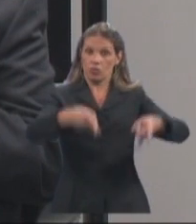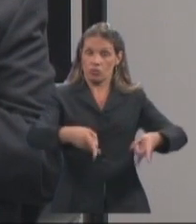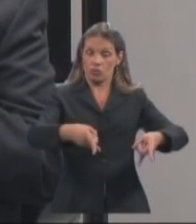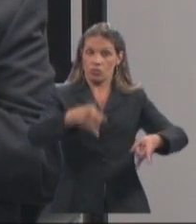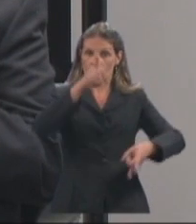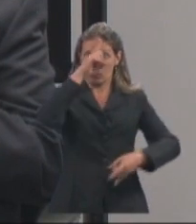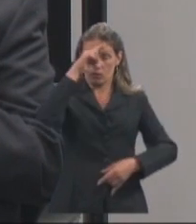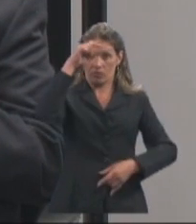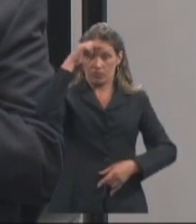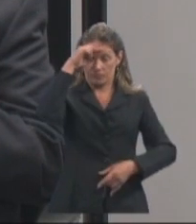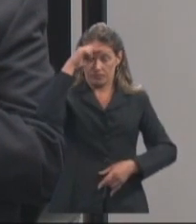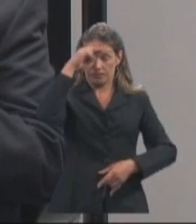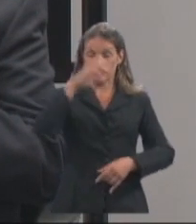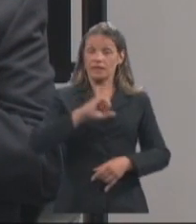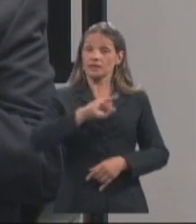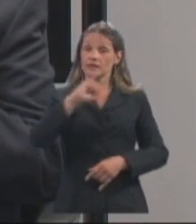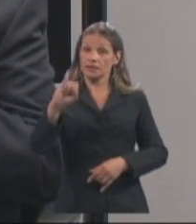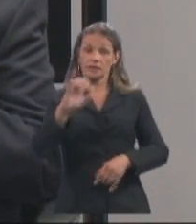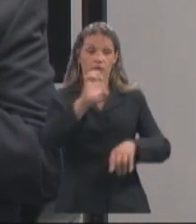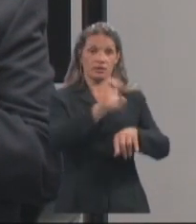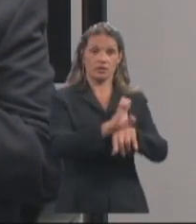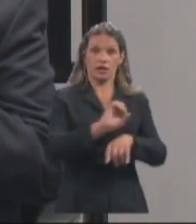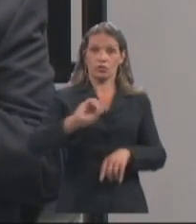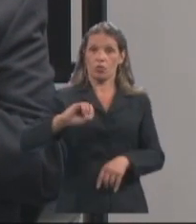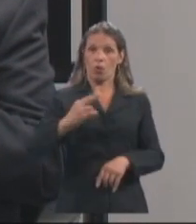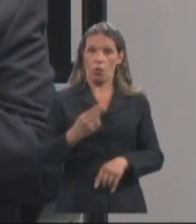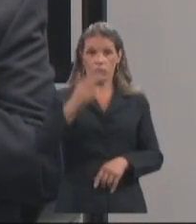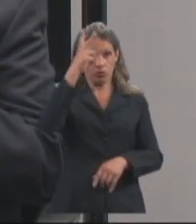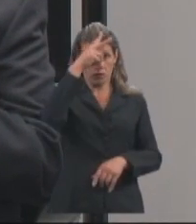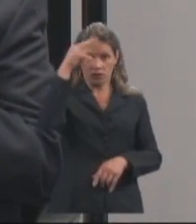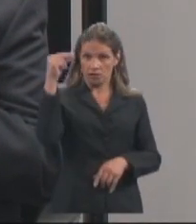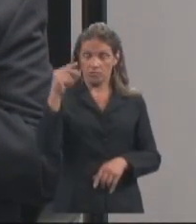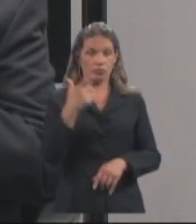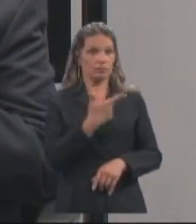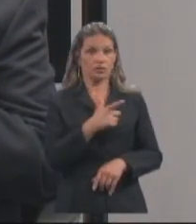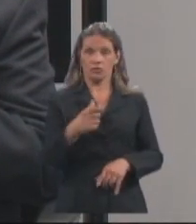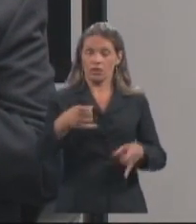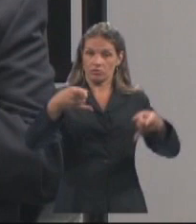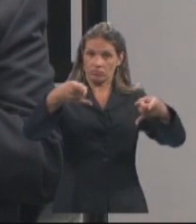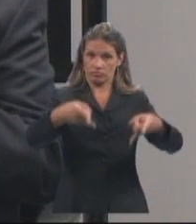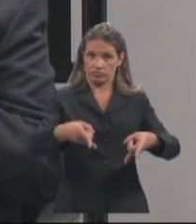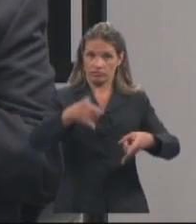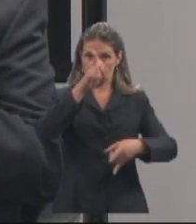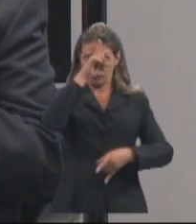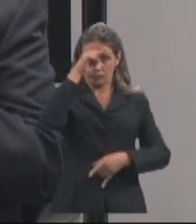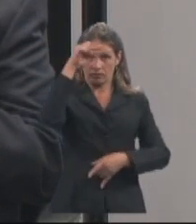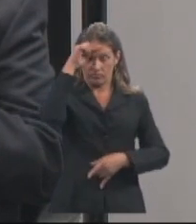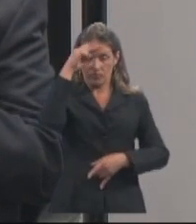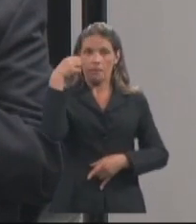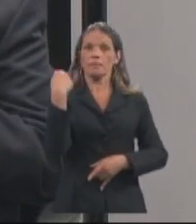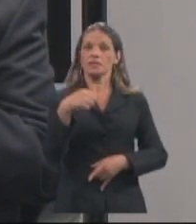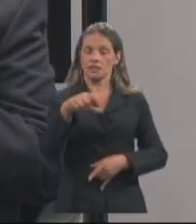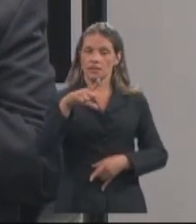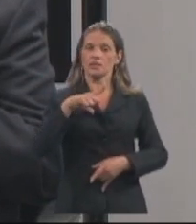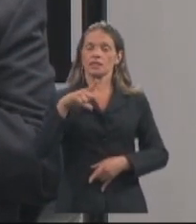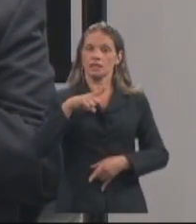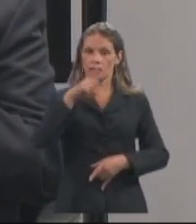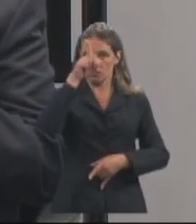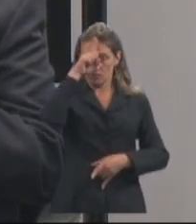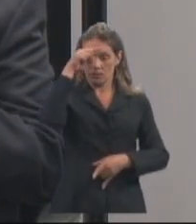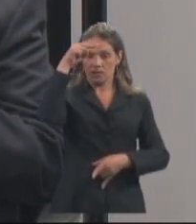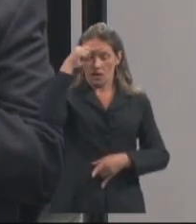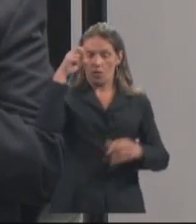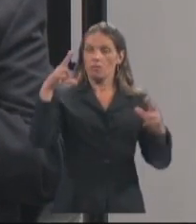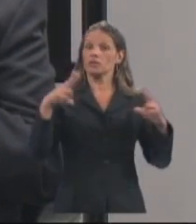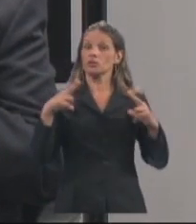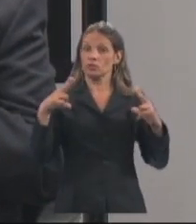leito se o estado ou o município não disporem do leito na rede pública tem que dispor na rede privada isso já